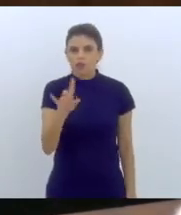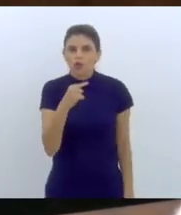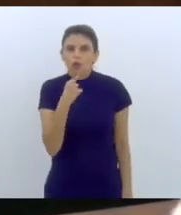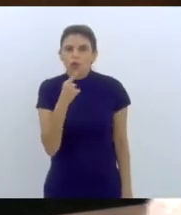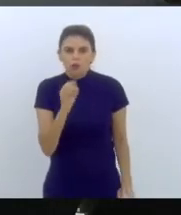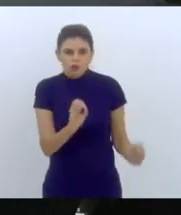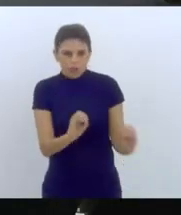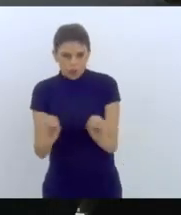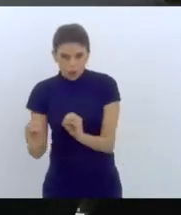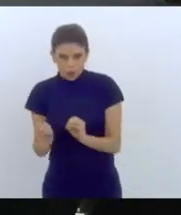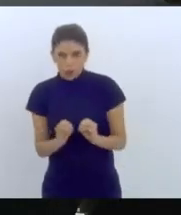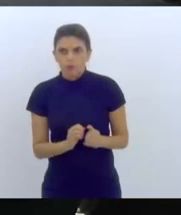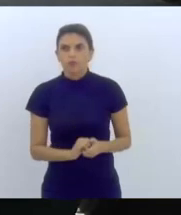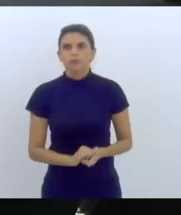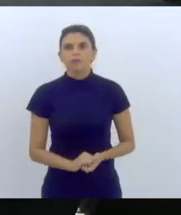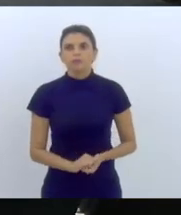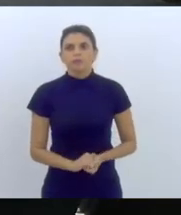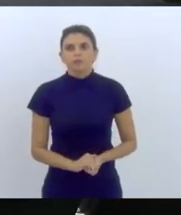isso.